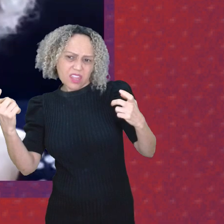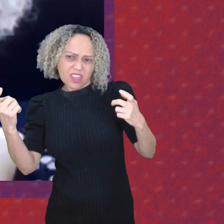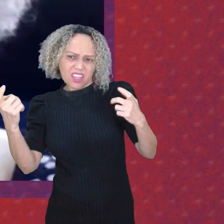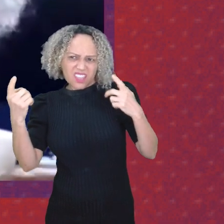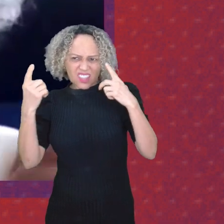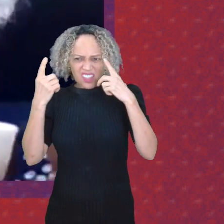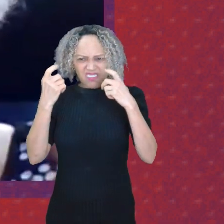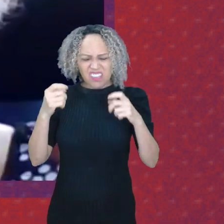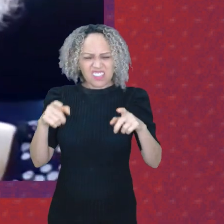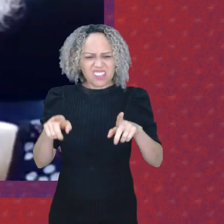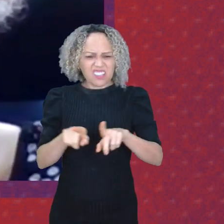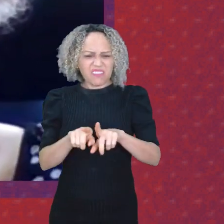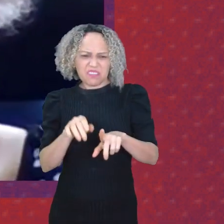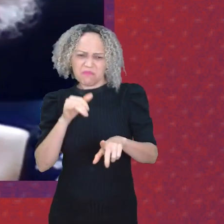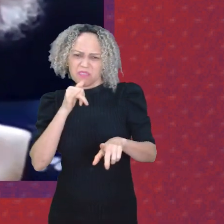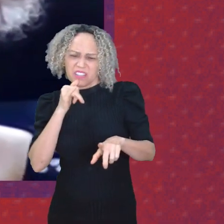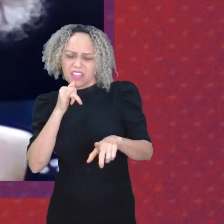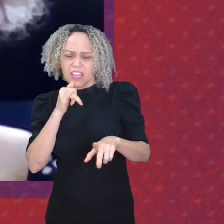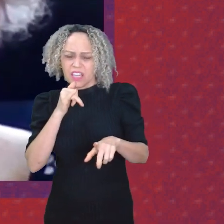horrorosa,